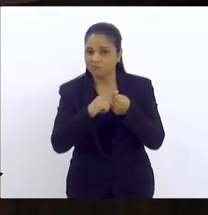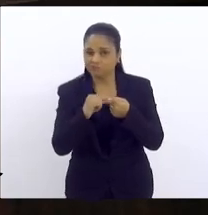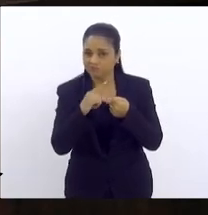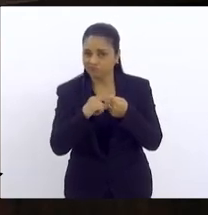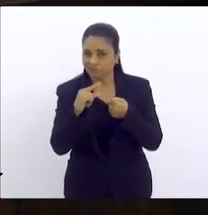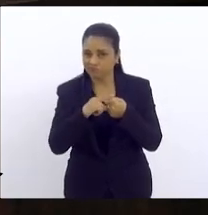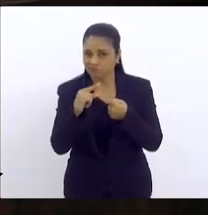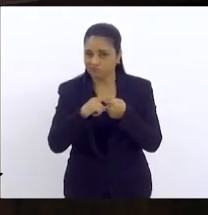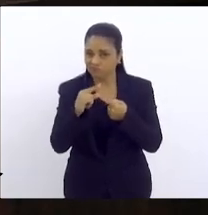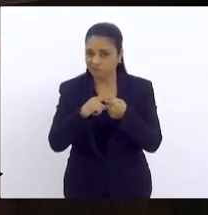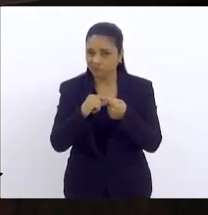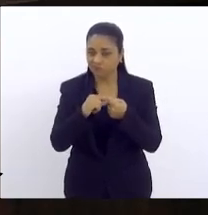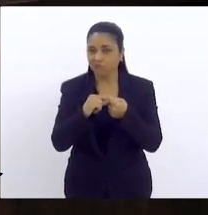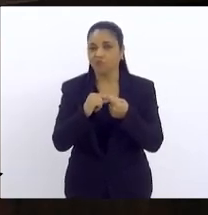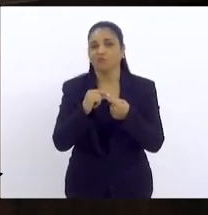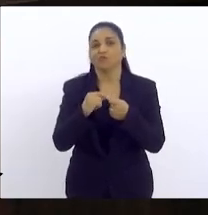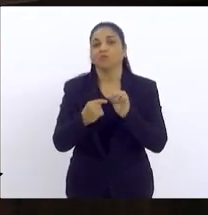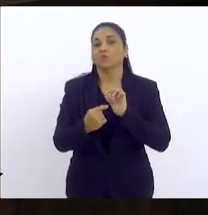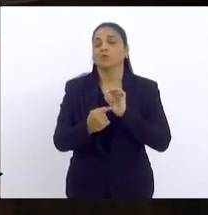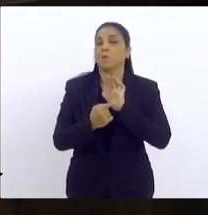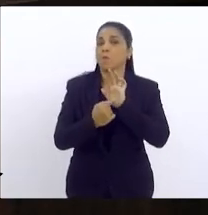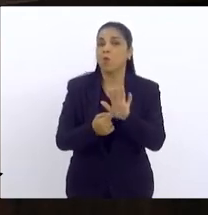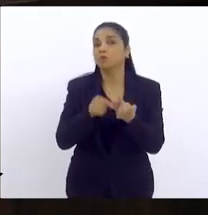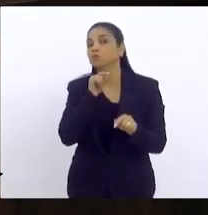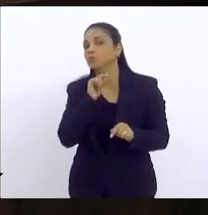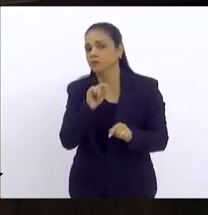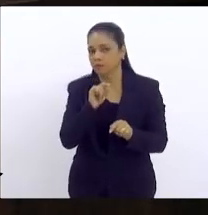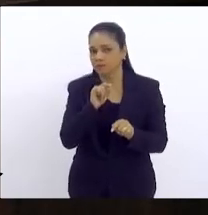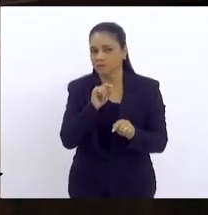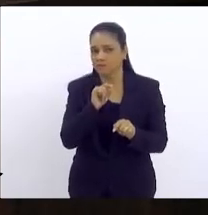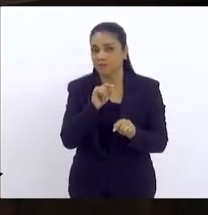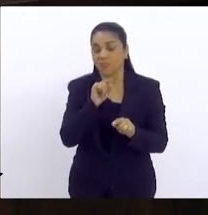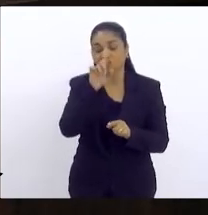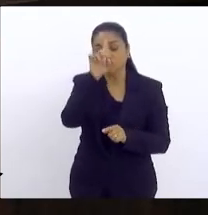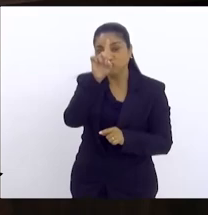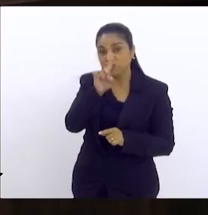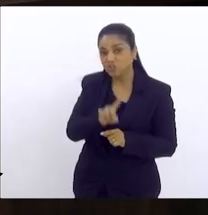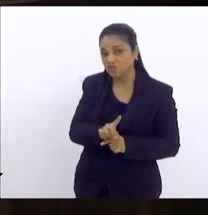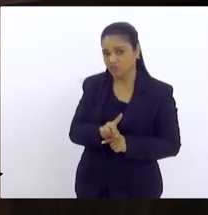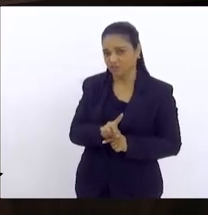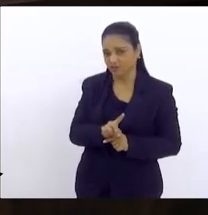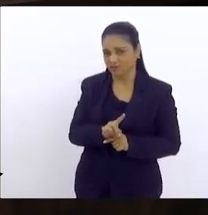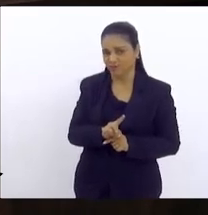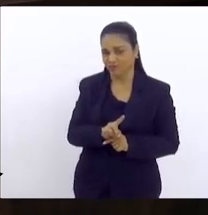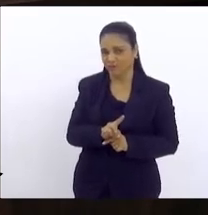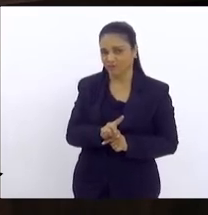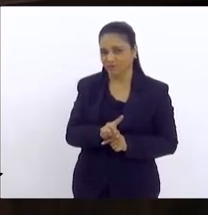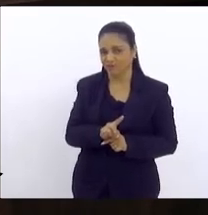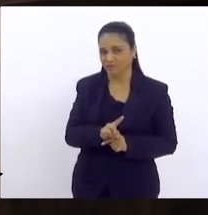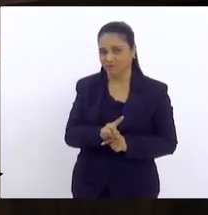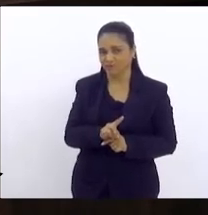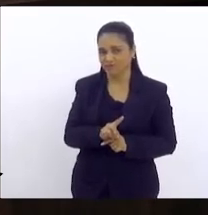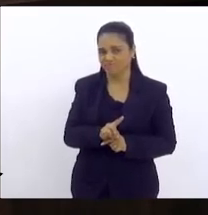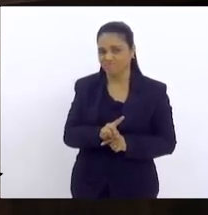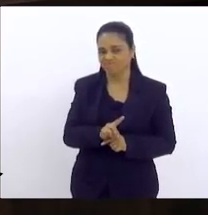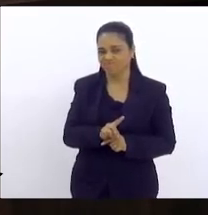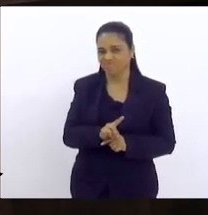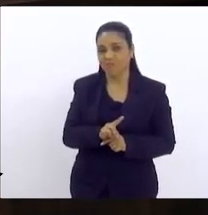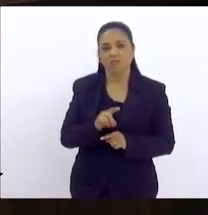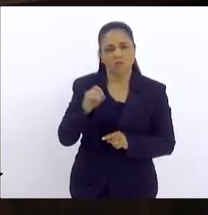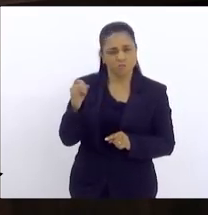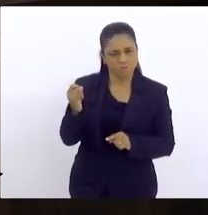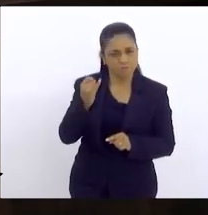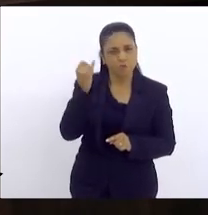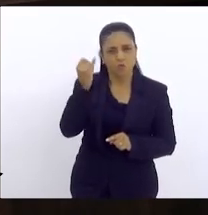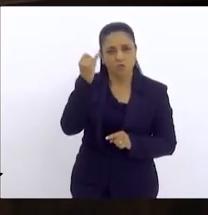aí ele vai dizer que também é direito E aí a parte mais importante